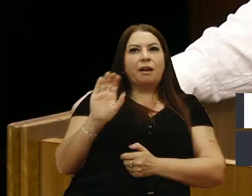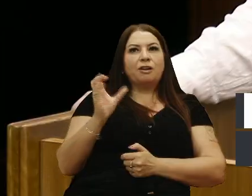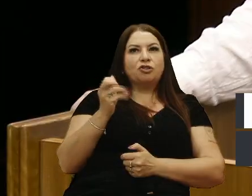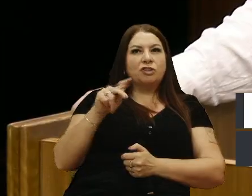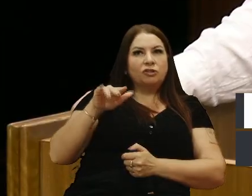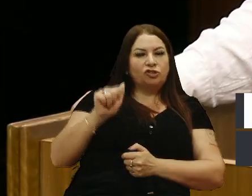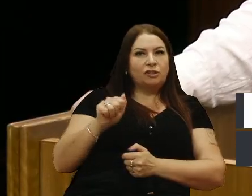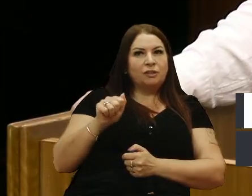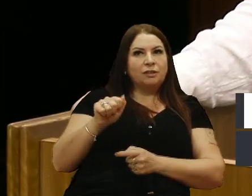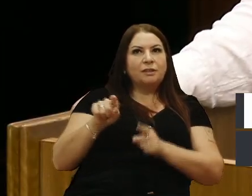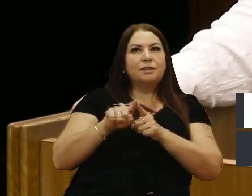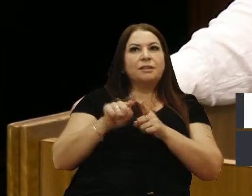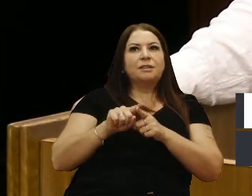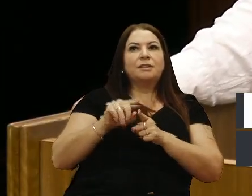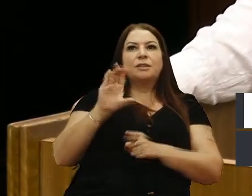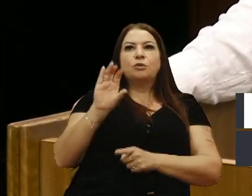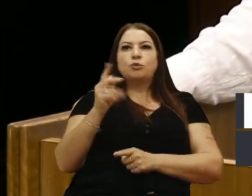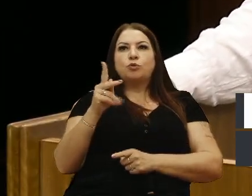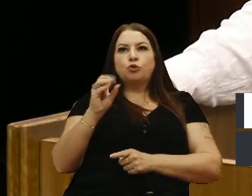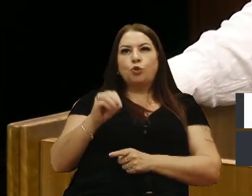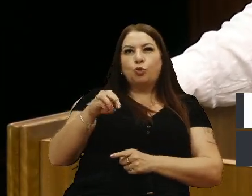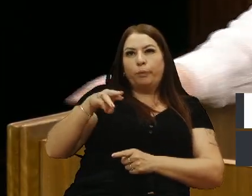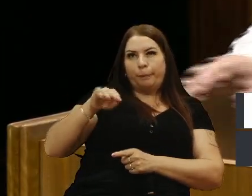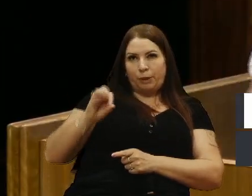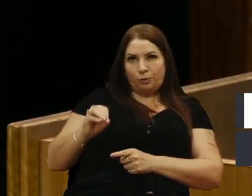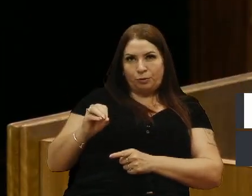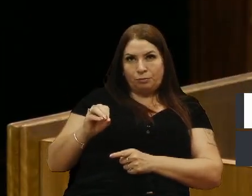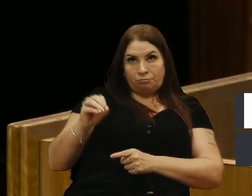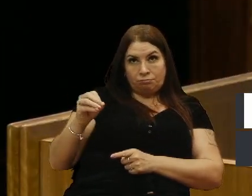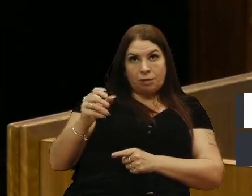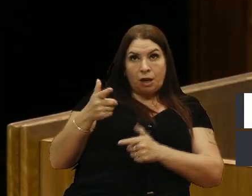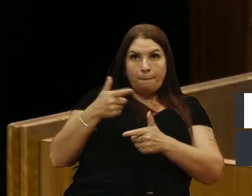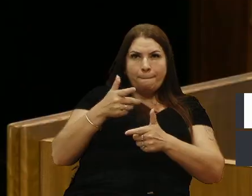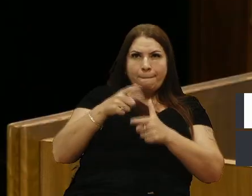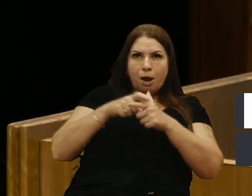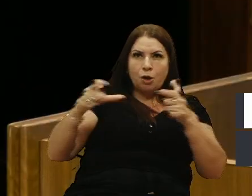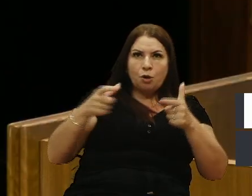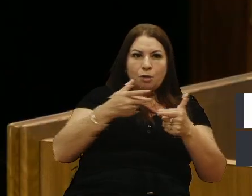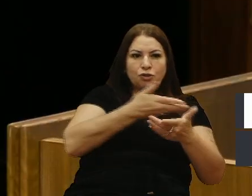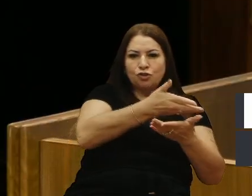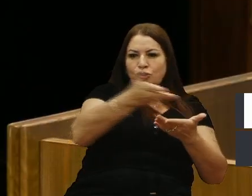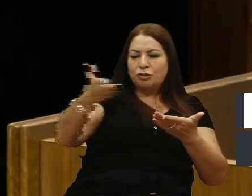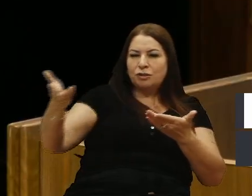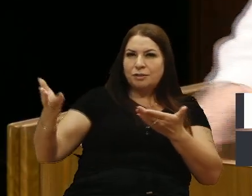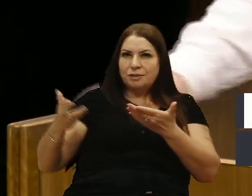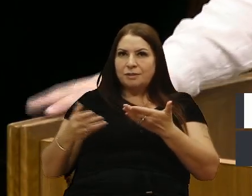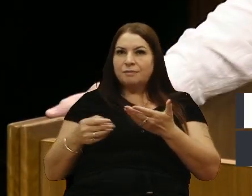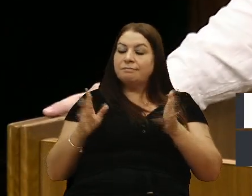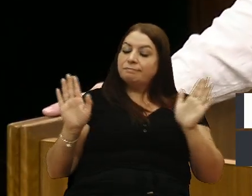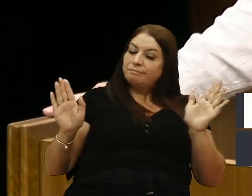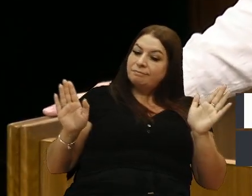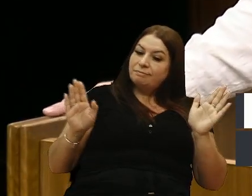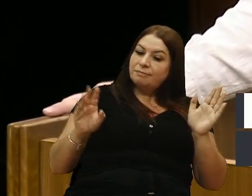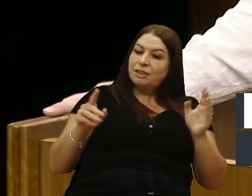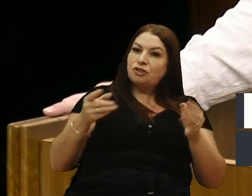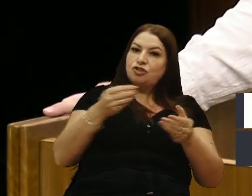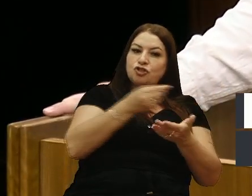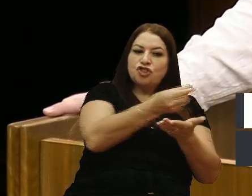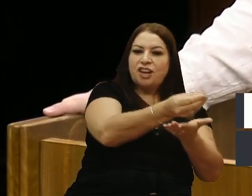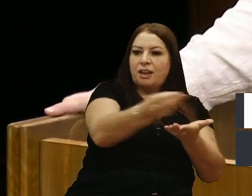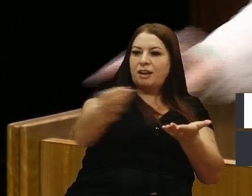Páscoa do Chocomito. A maior distribuição de chocolate amargo do Brasil.